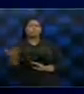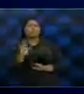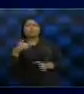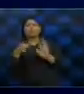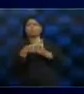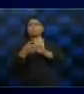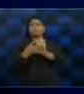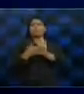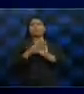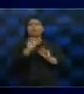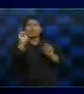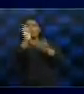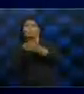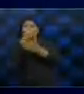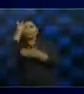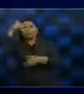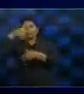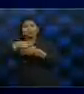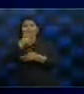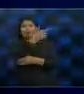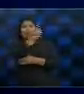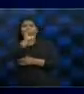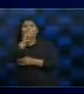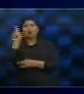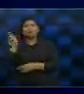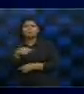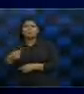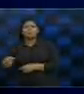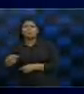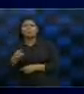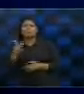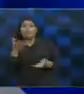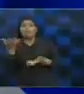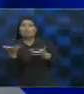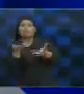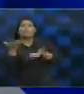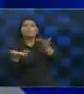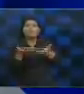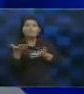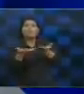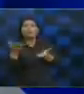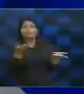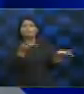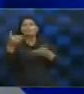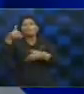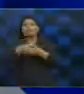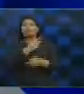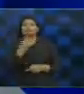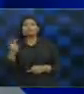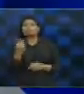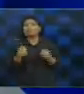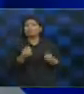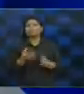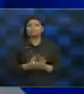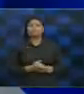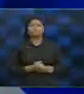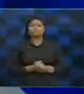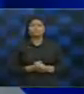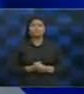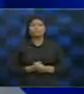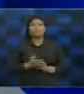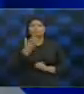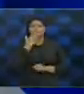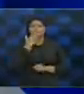destes eleitores no próximo dia 30 de outubro? 2 minutos, candidato Arthur Neto. Bem, boa noite ao